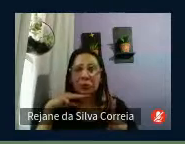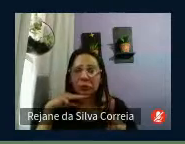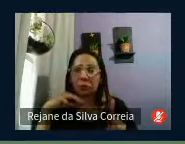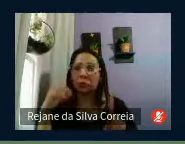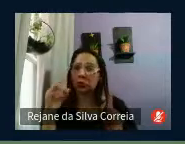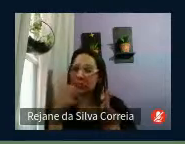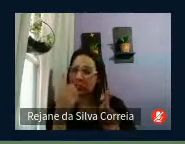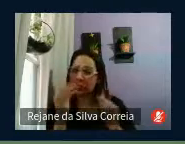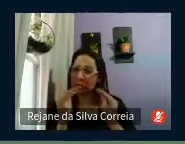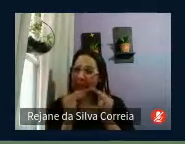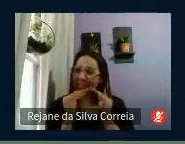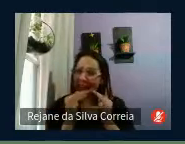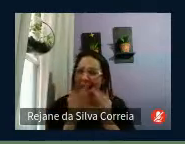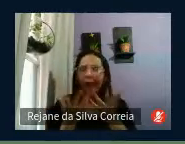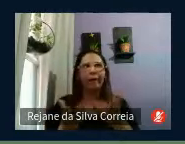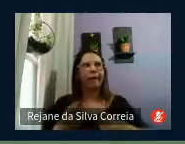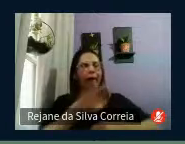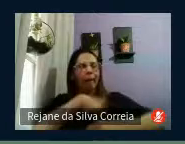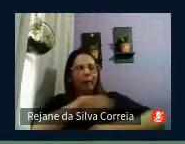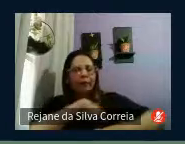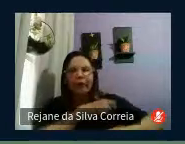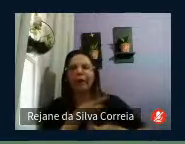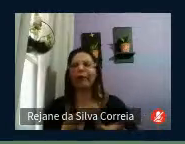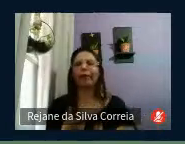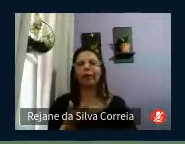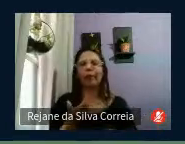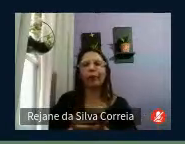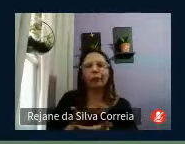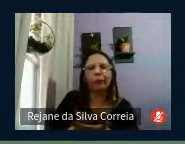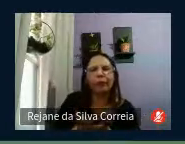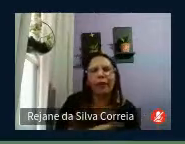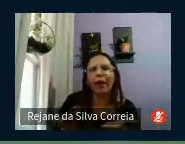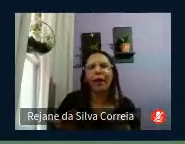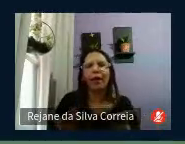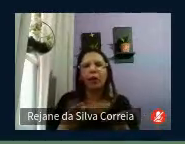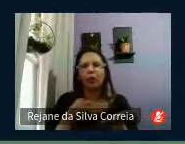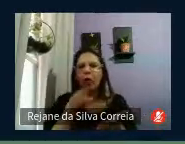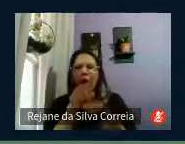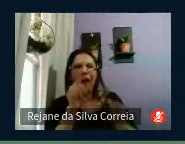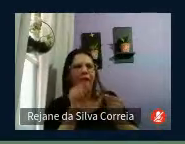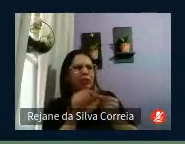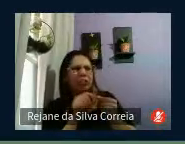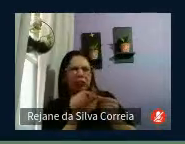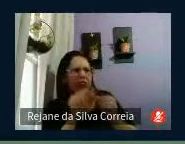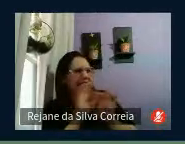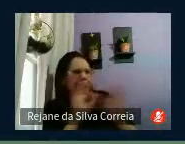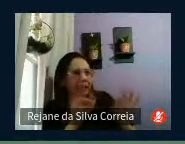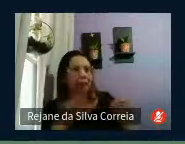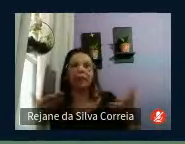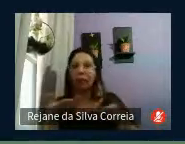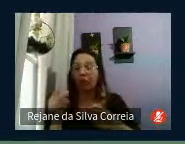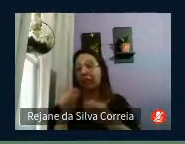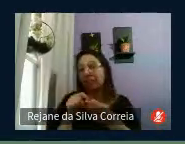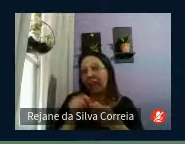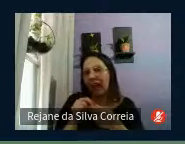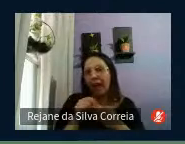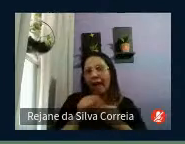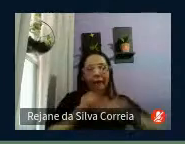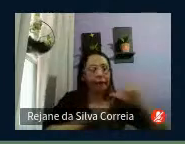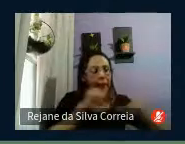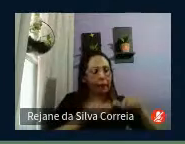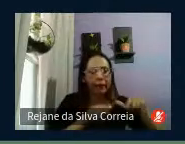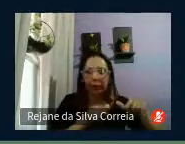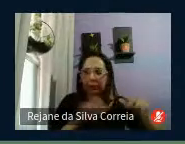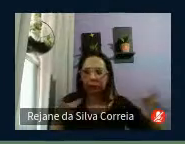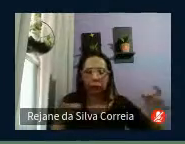quem não cozinhava está cozinhando, quem não fazia determinada atividade está fazendo, quem trabalhava com alguma coisa que teve que parar já está fazendo outra,